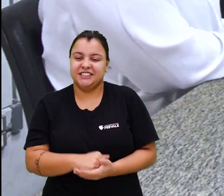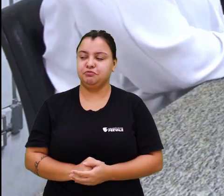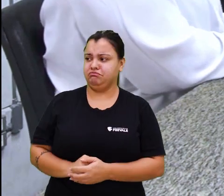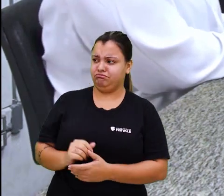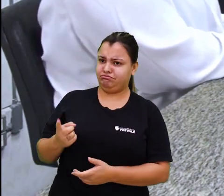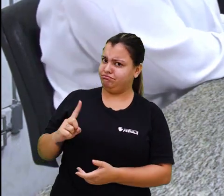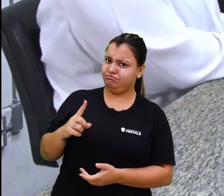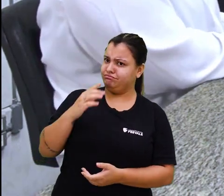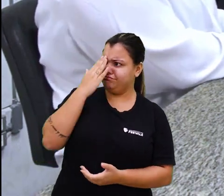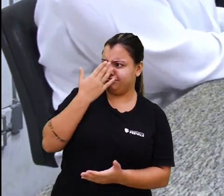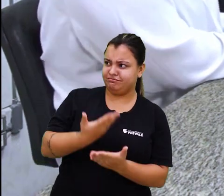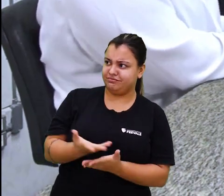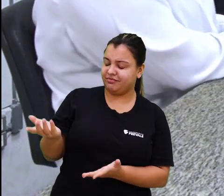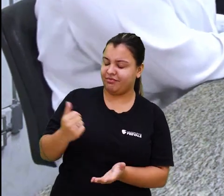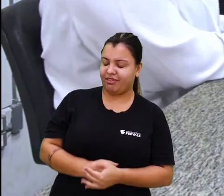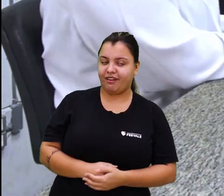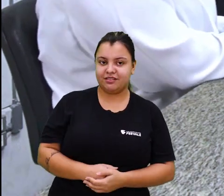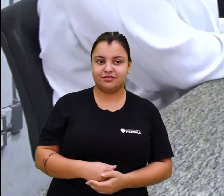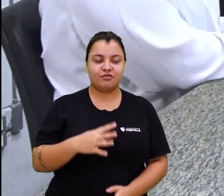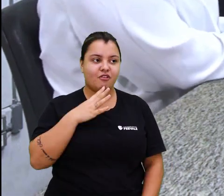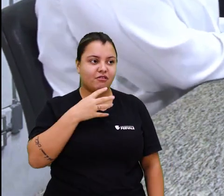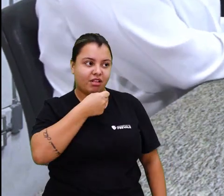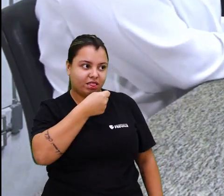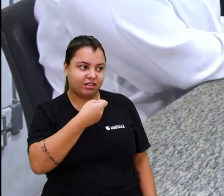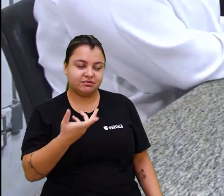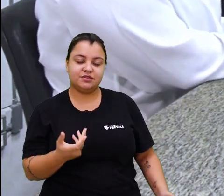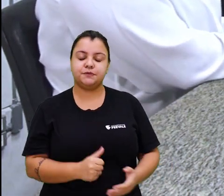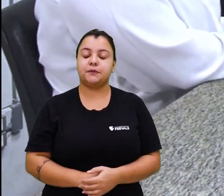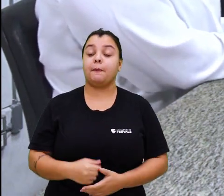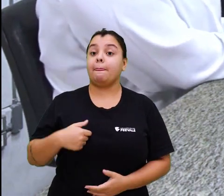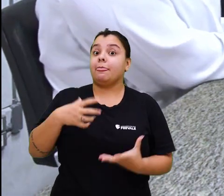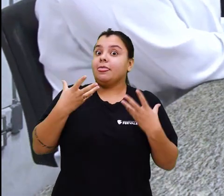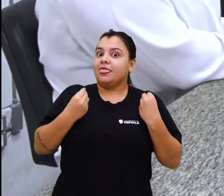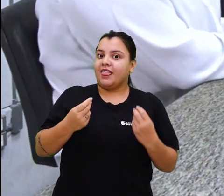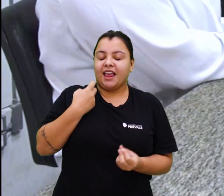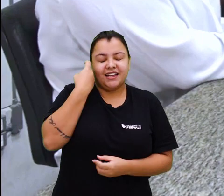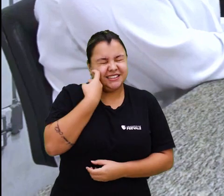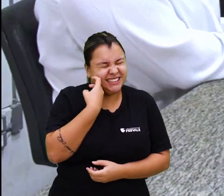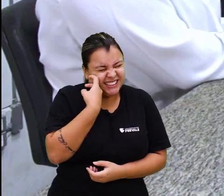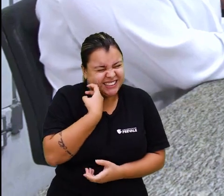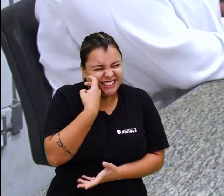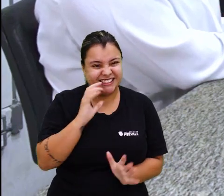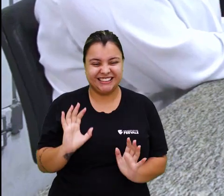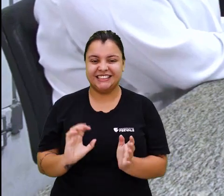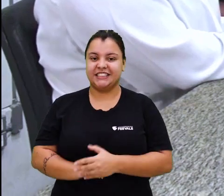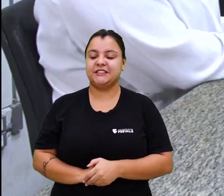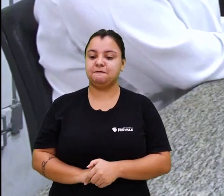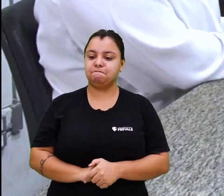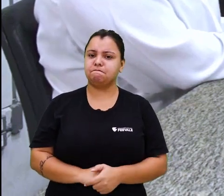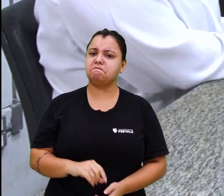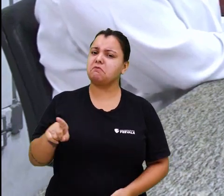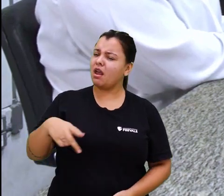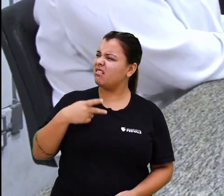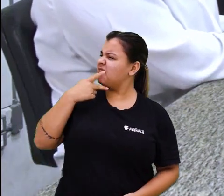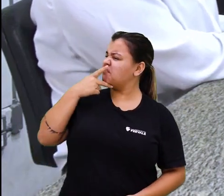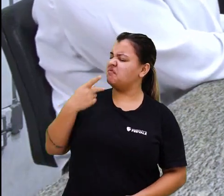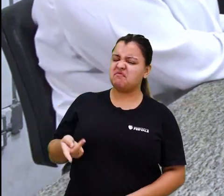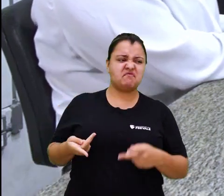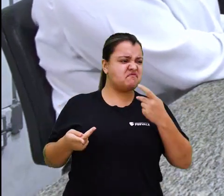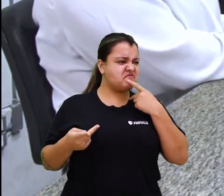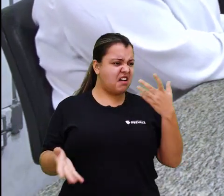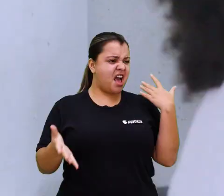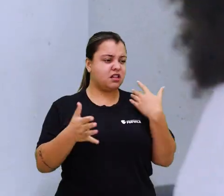não né tu conhecia ela nos microfones né Eu sou muito envergonhada por ISO mas a Ana dizia assim não ela é super